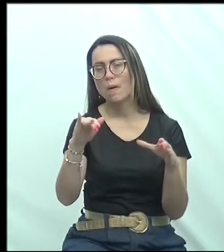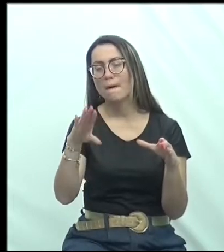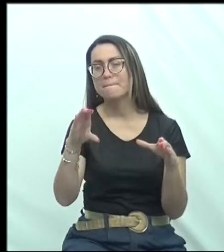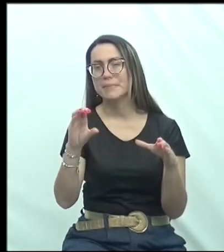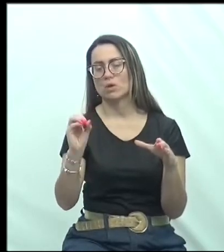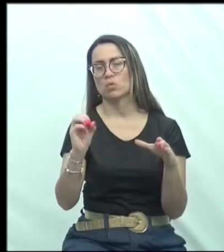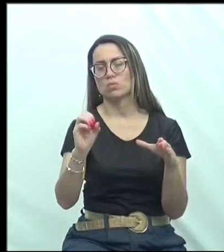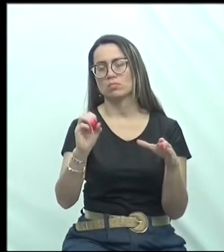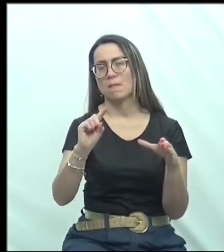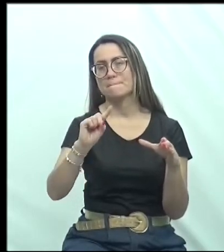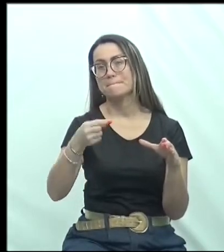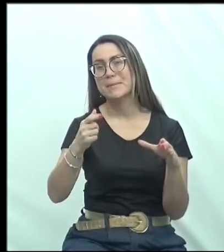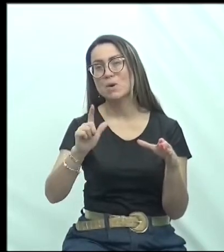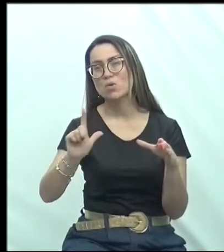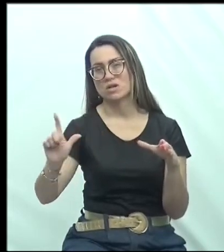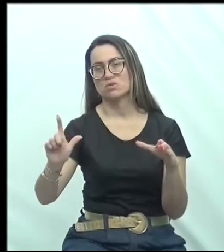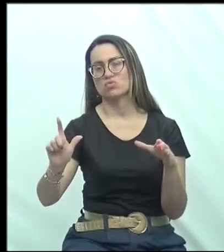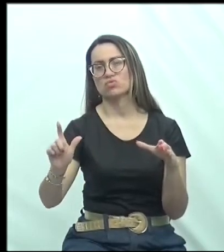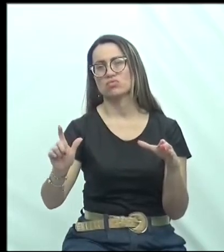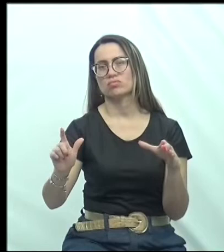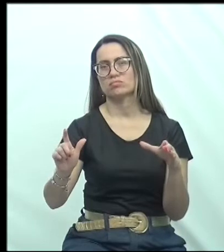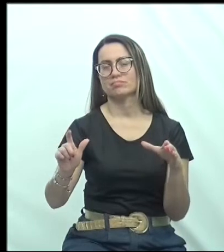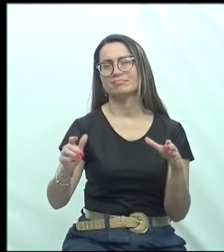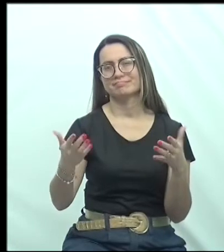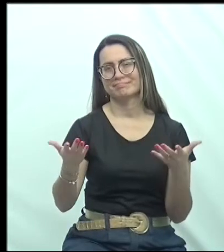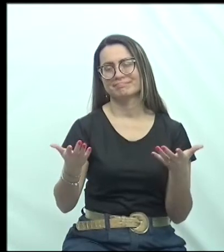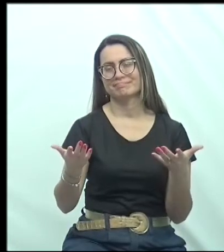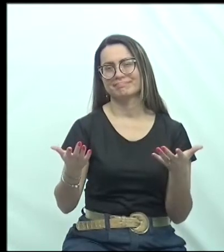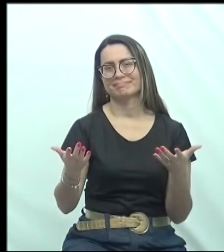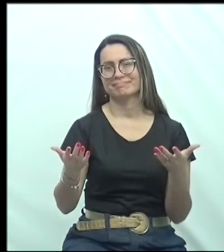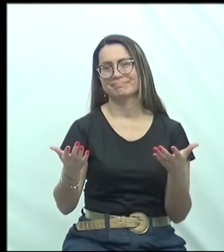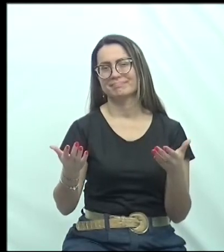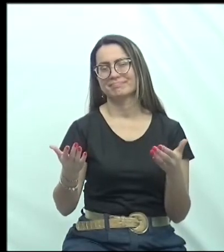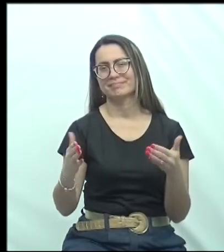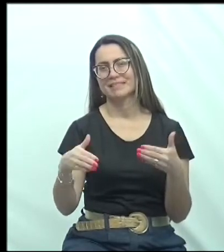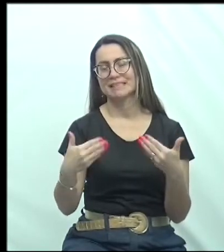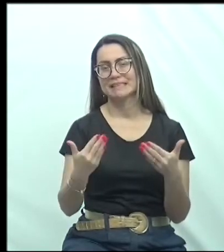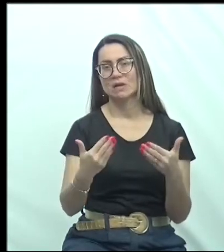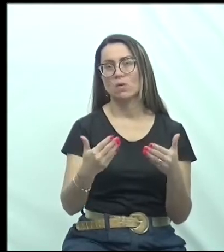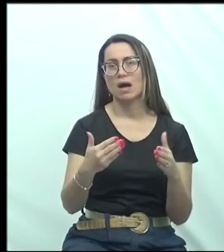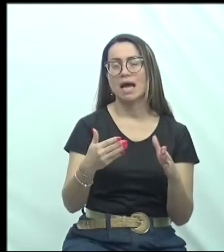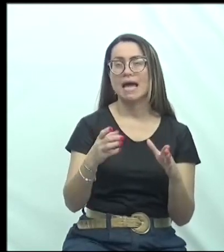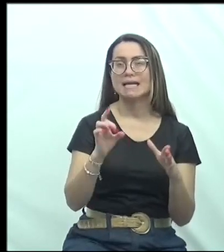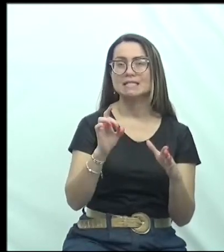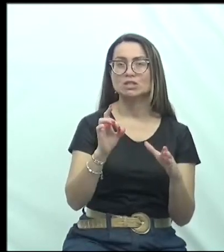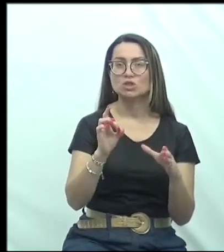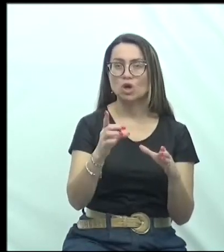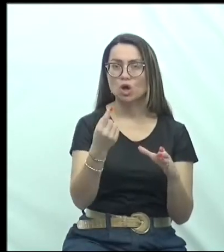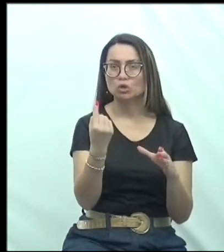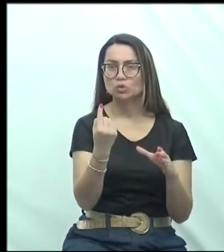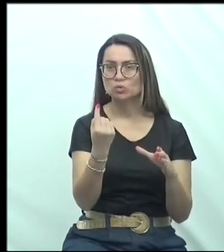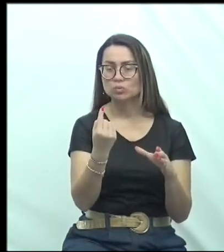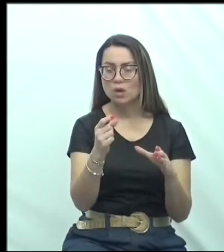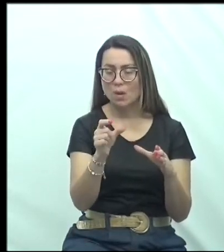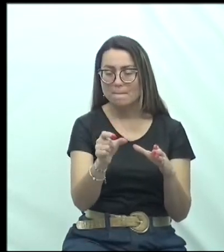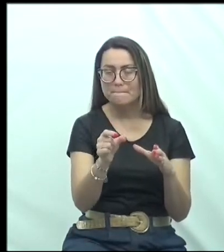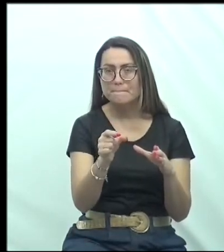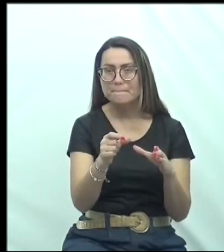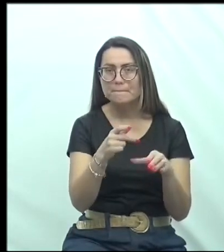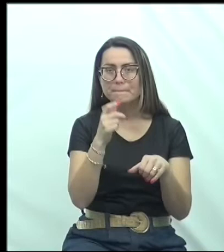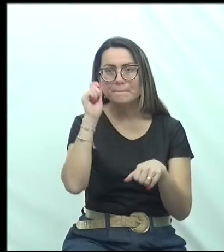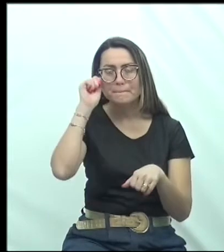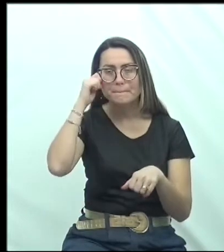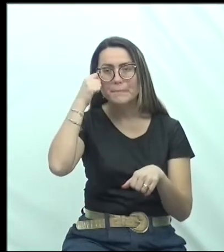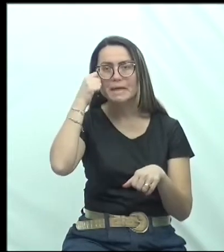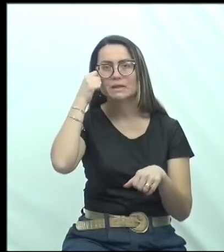20 ml, aquilo ali não é contabilizado. A Casan contabiliza a partir dos roletes em preto. E o primeiro rolete, que significa